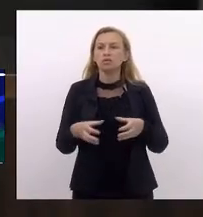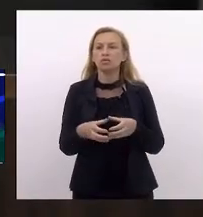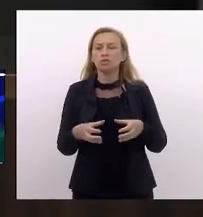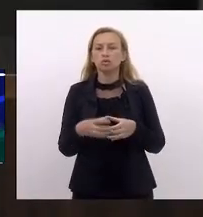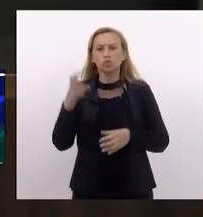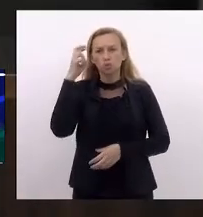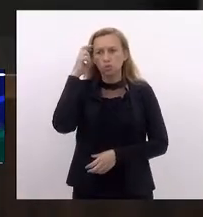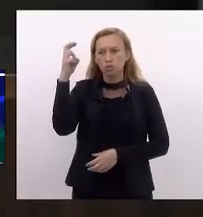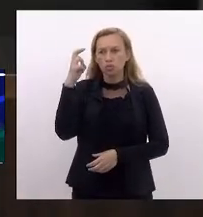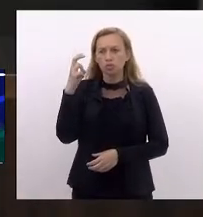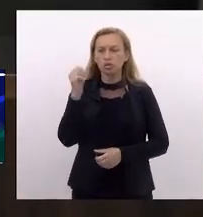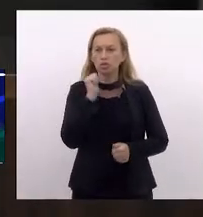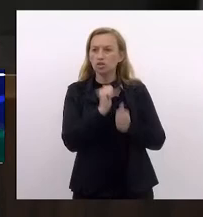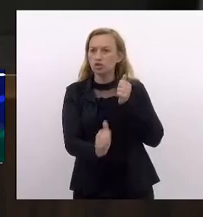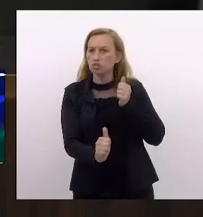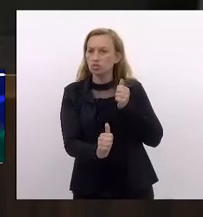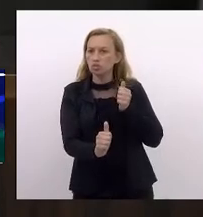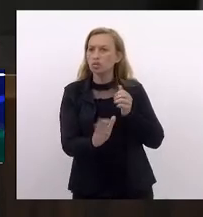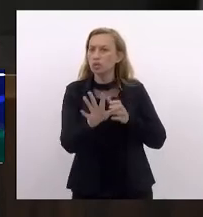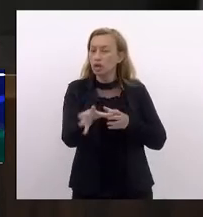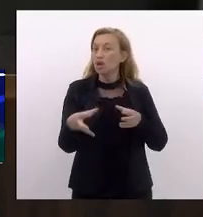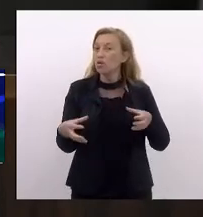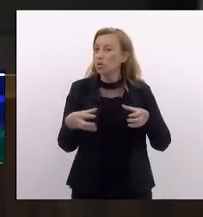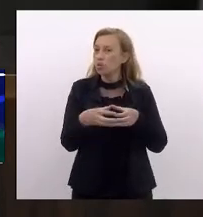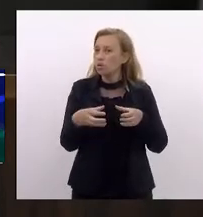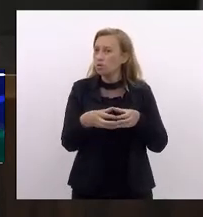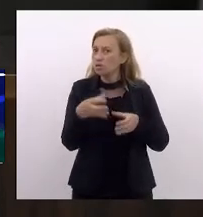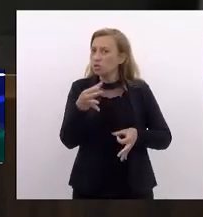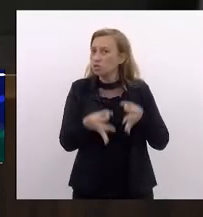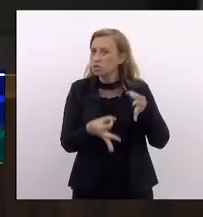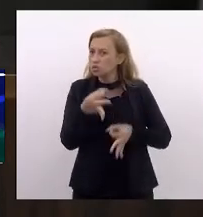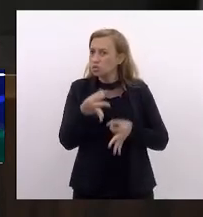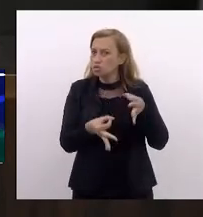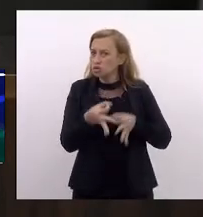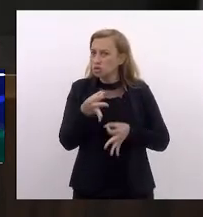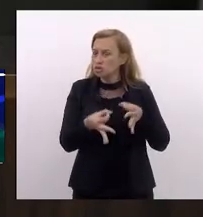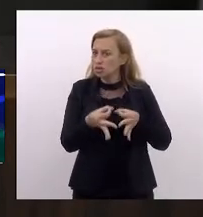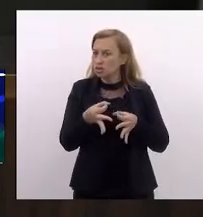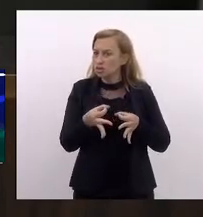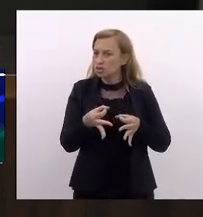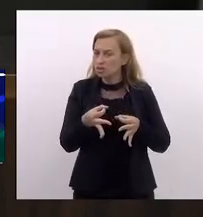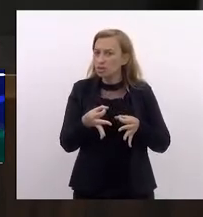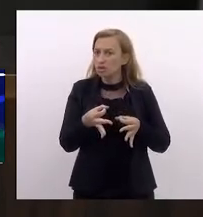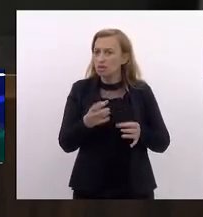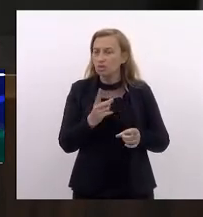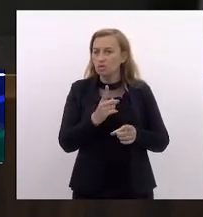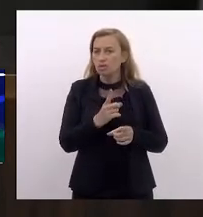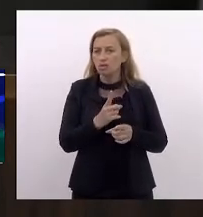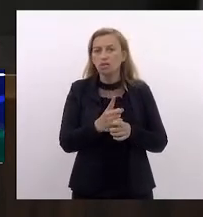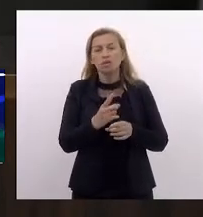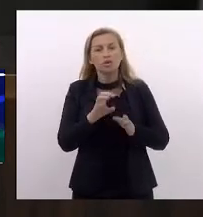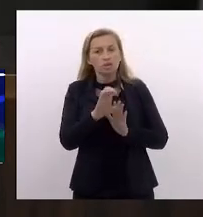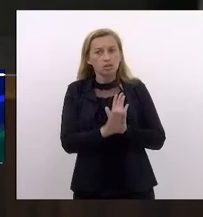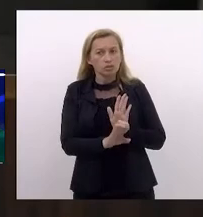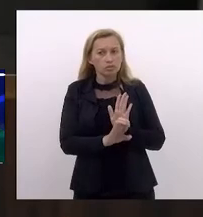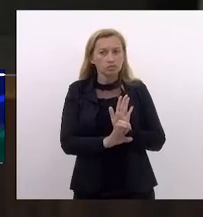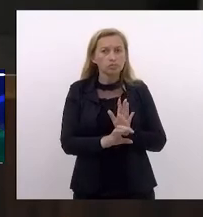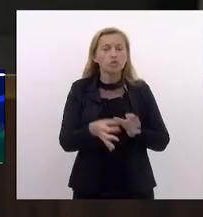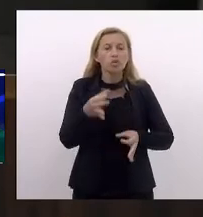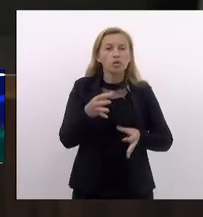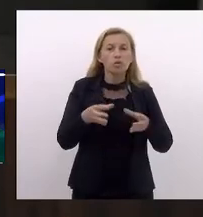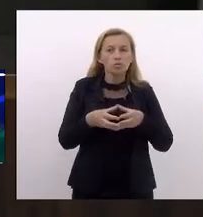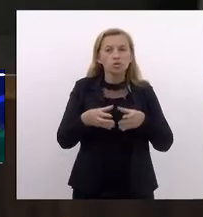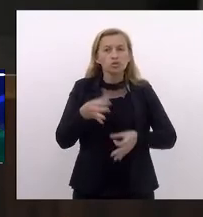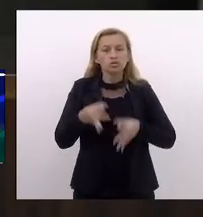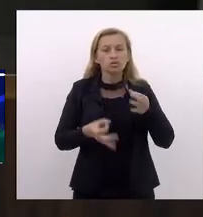cultura e esporte o parecer da Comissão de Justiça é contrário às emendas então em votação parecida a comissão de